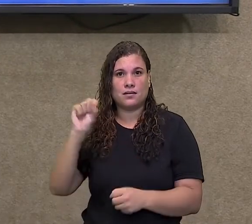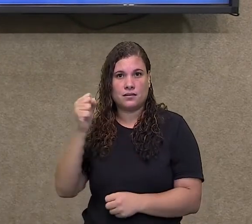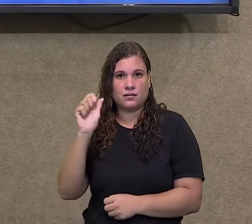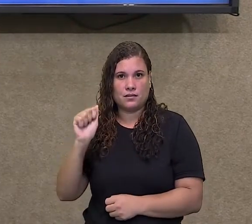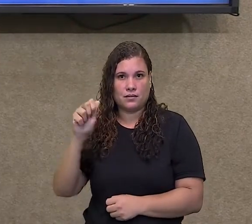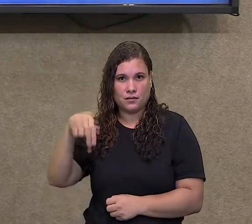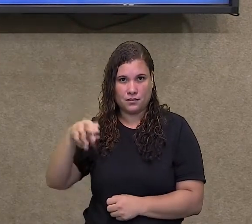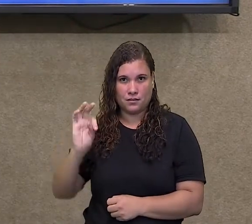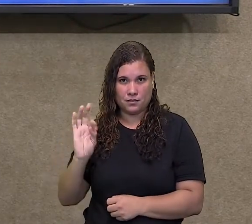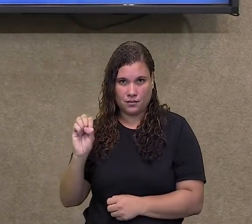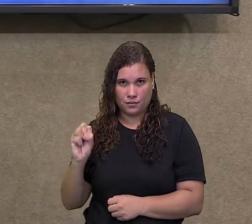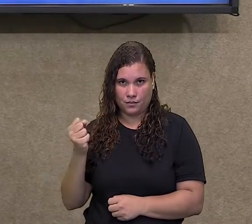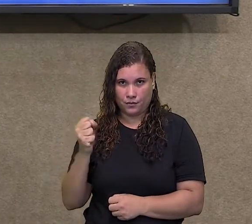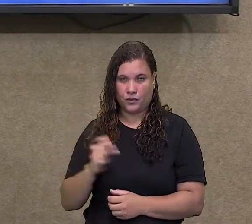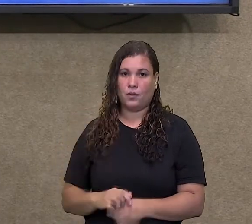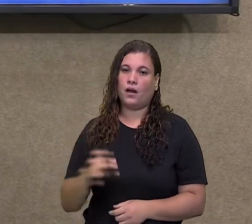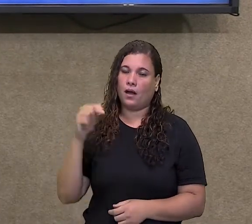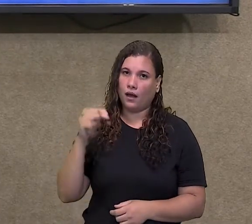país.